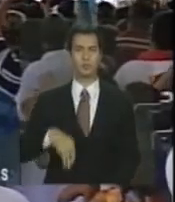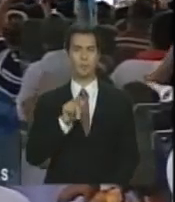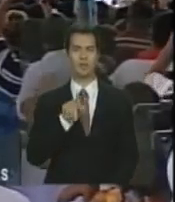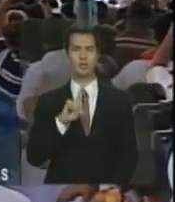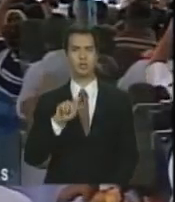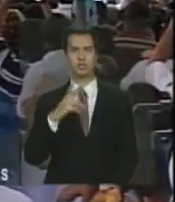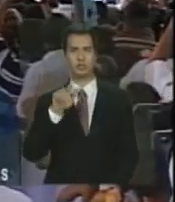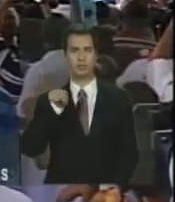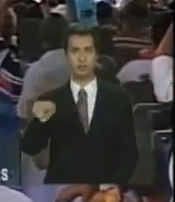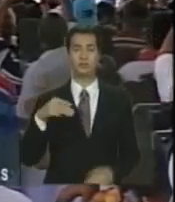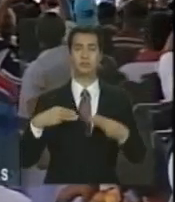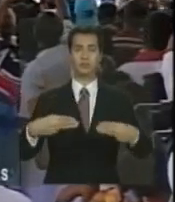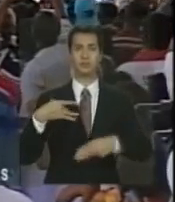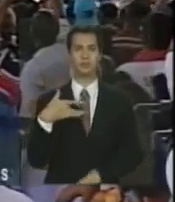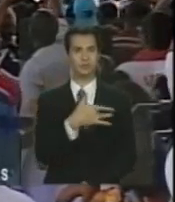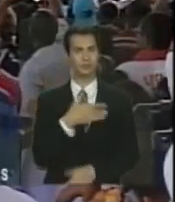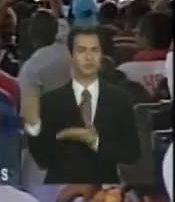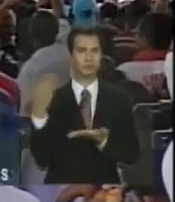de Estado da Saúde.